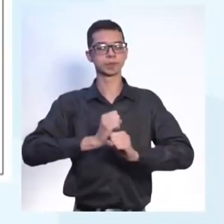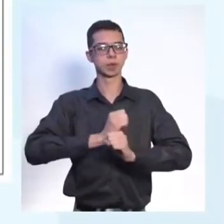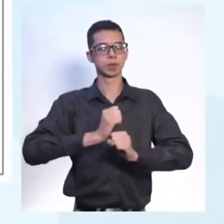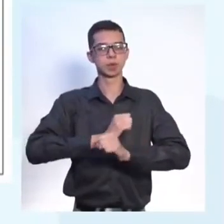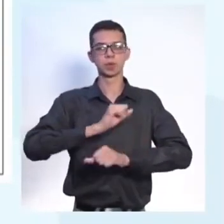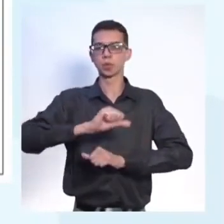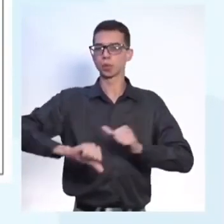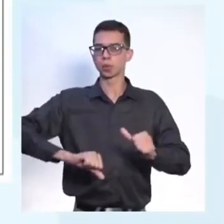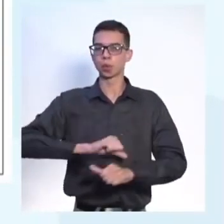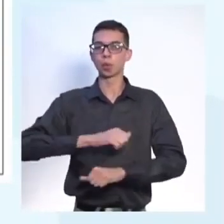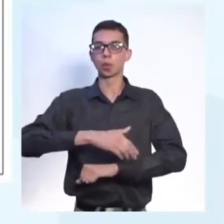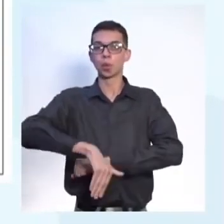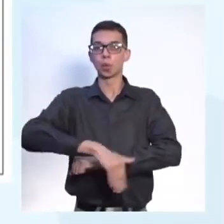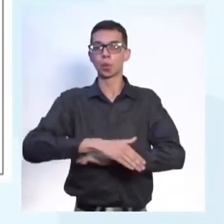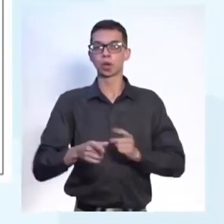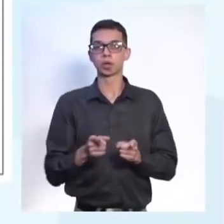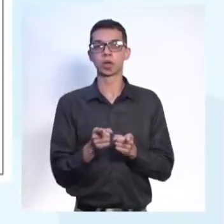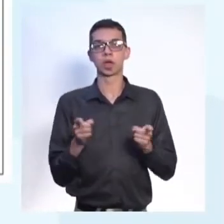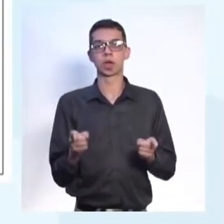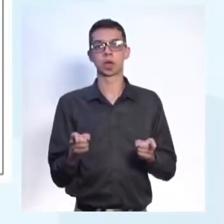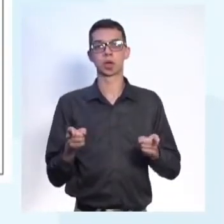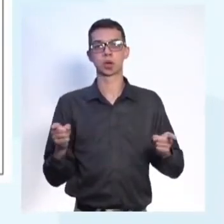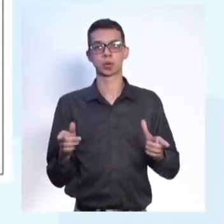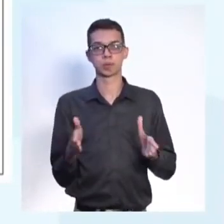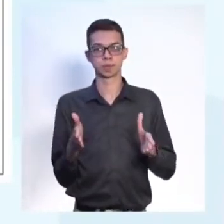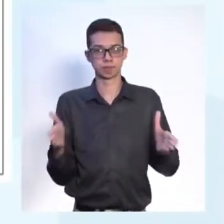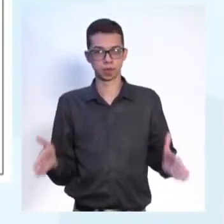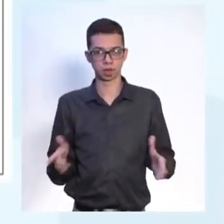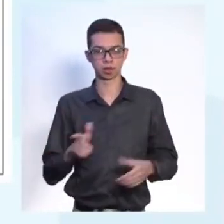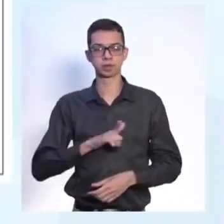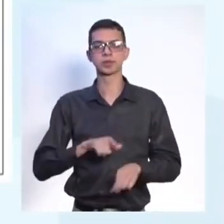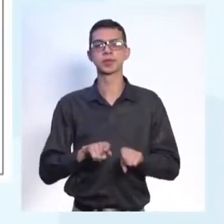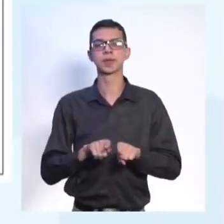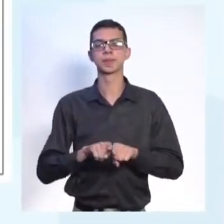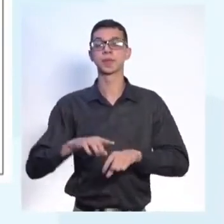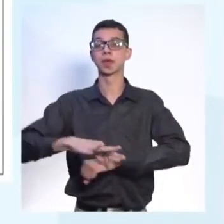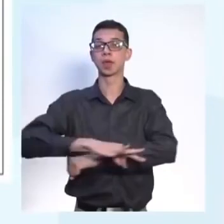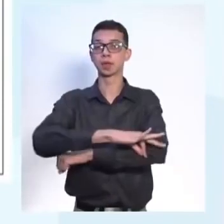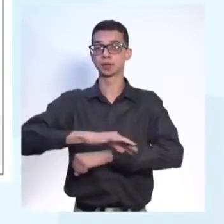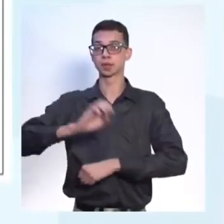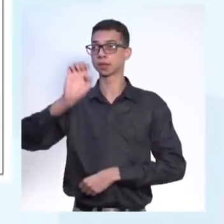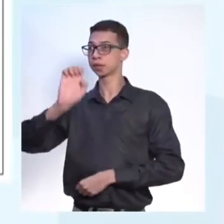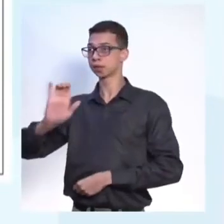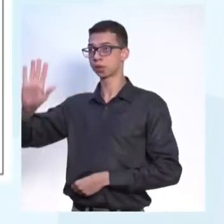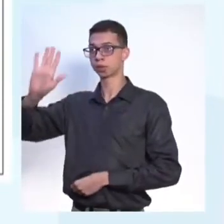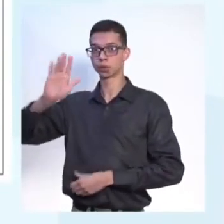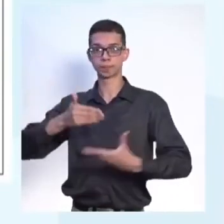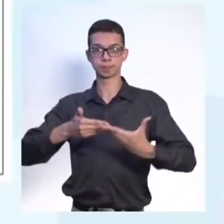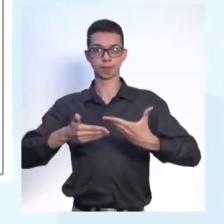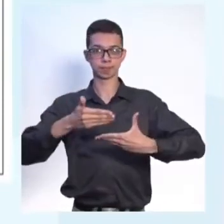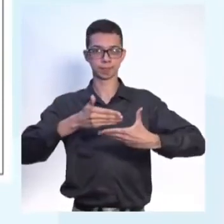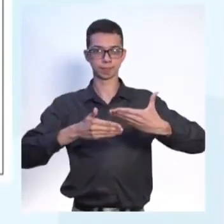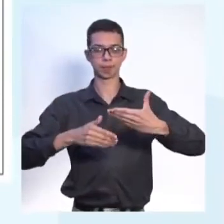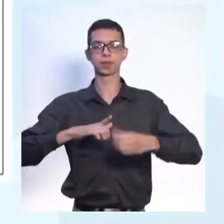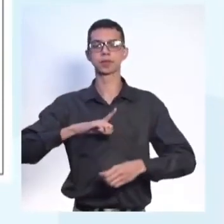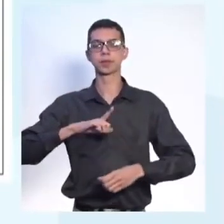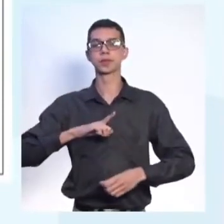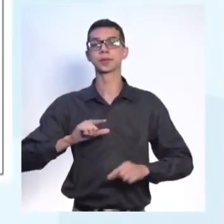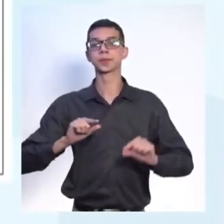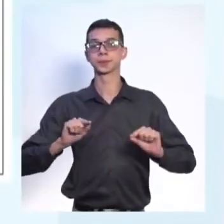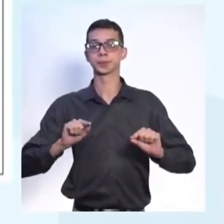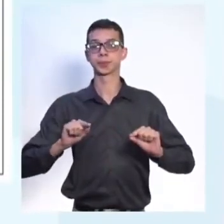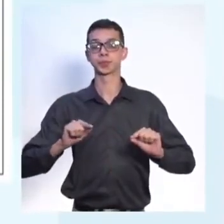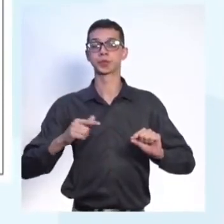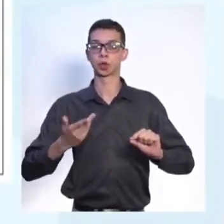vão se enlarguecendo, essa estrutura arquitetônica europeia que está se erguendo, e do lado esquerdo, do